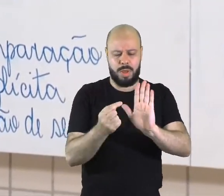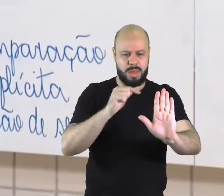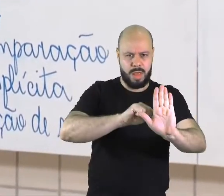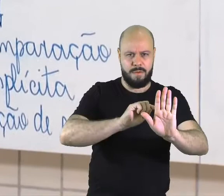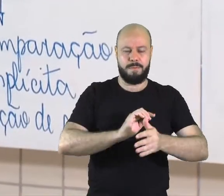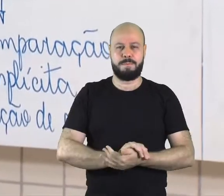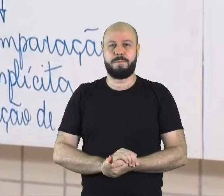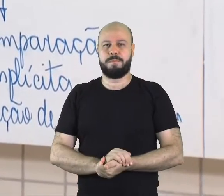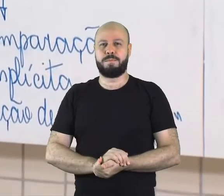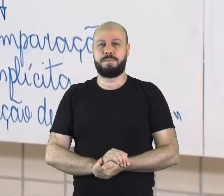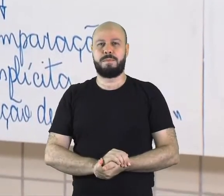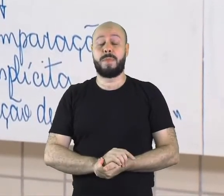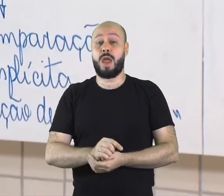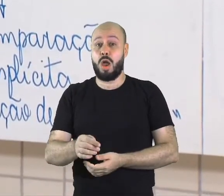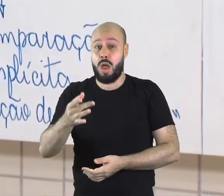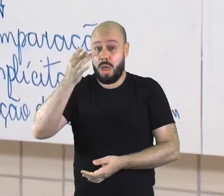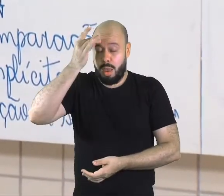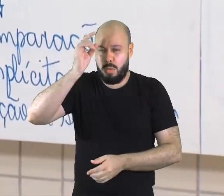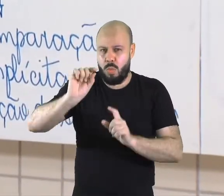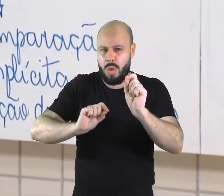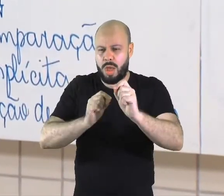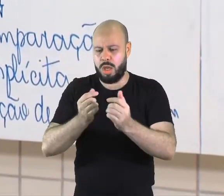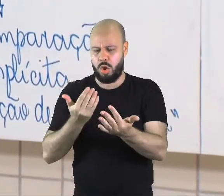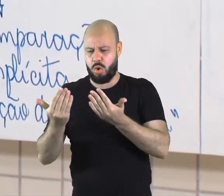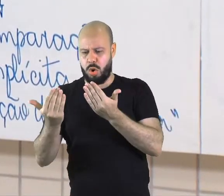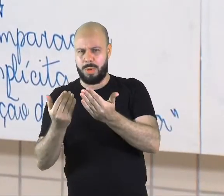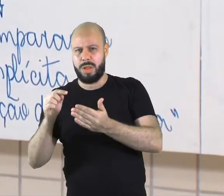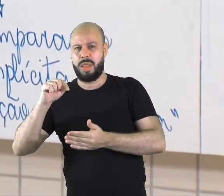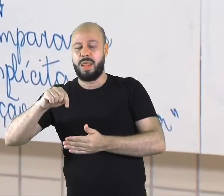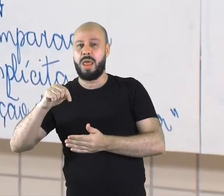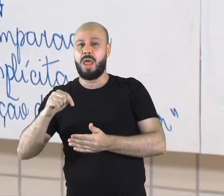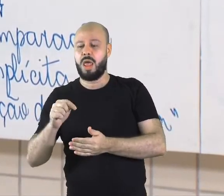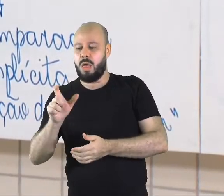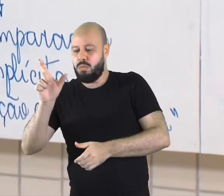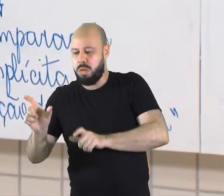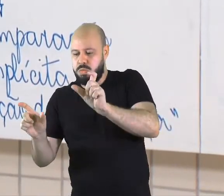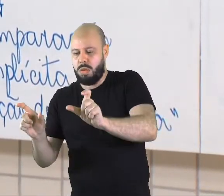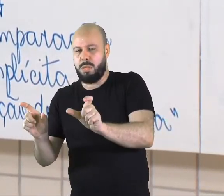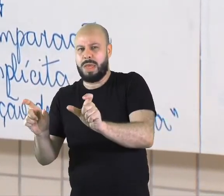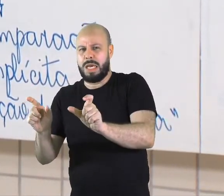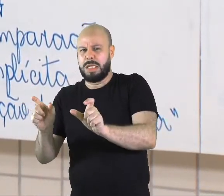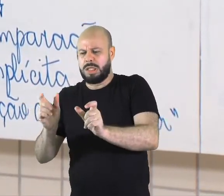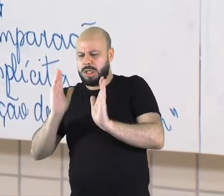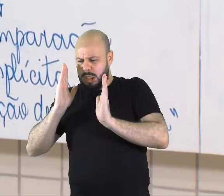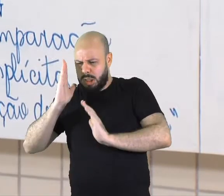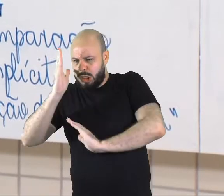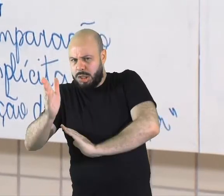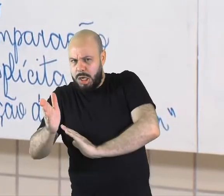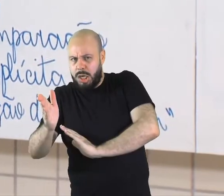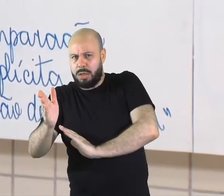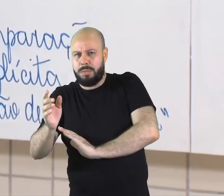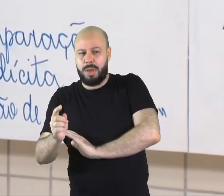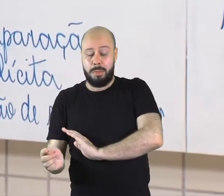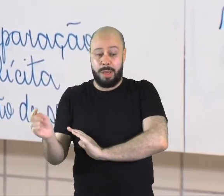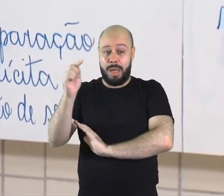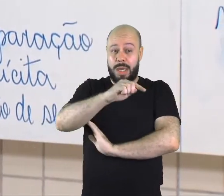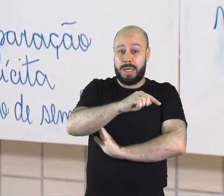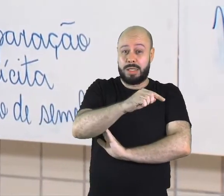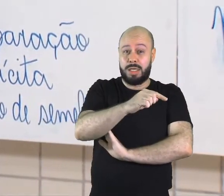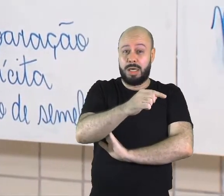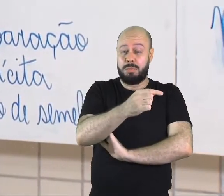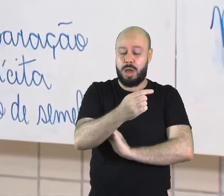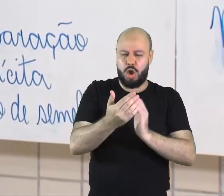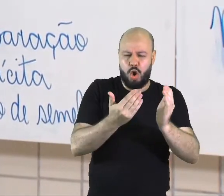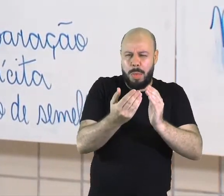de vocês que na comparação há um elemento comparativo expresso e na metáfora a comparação